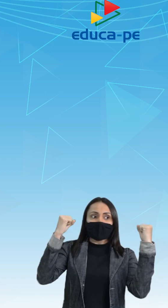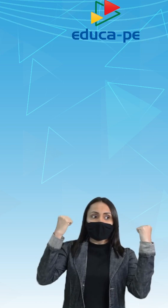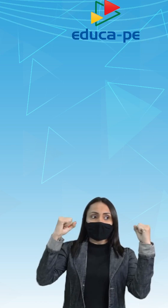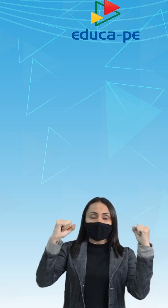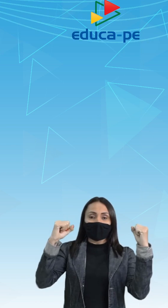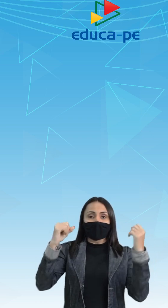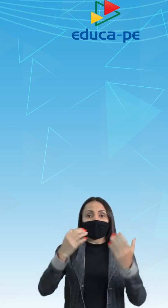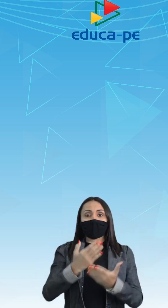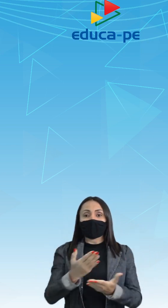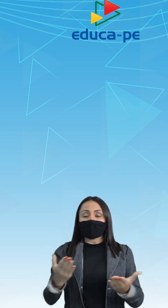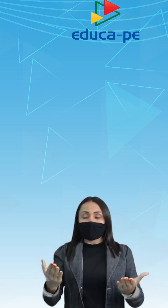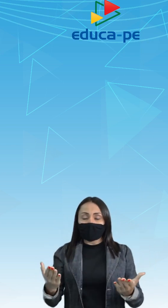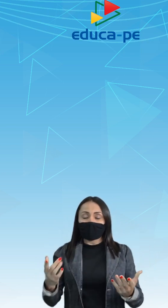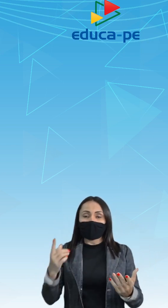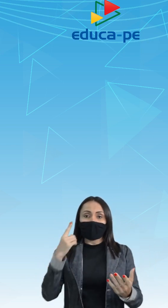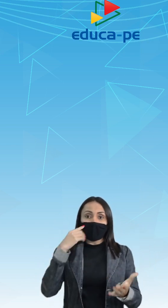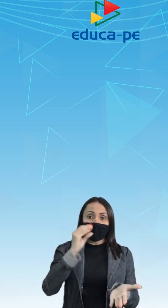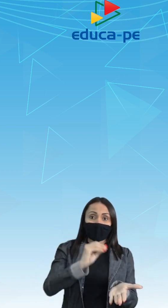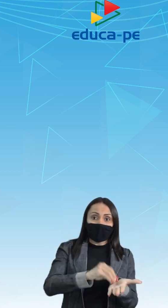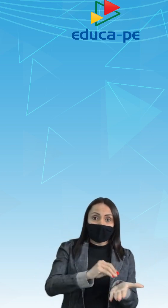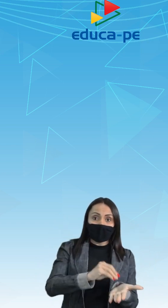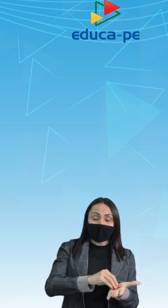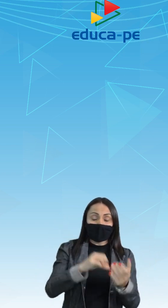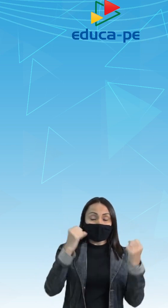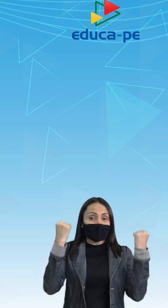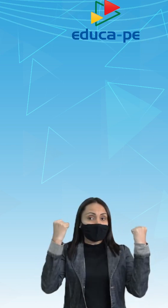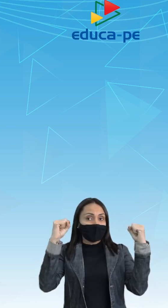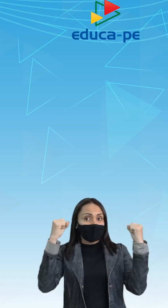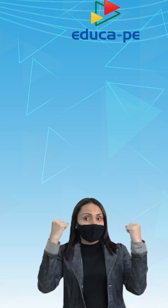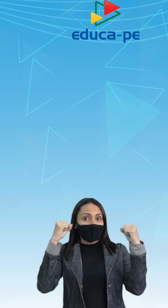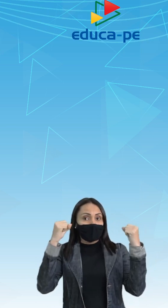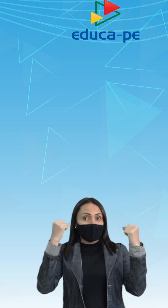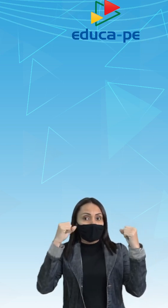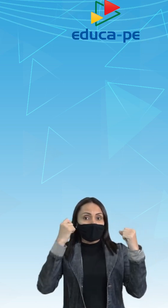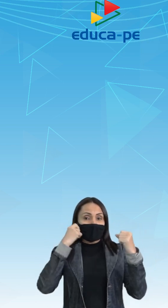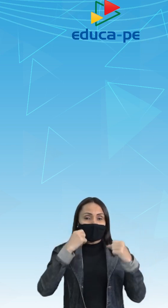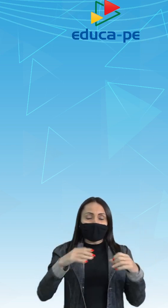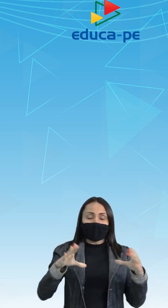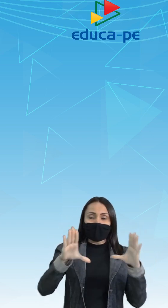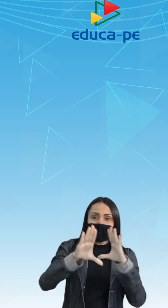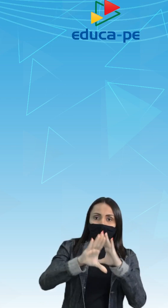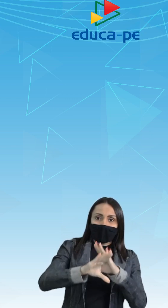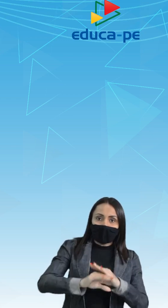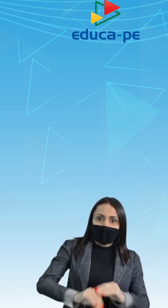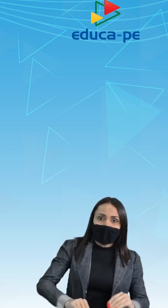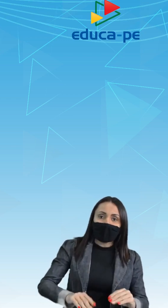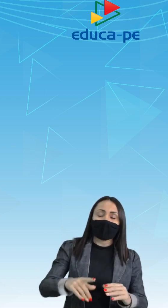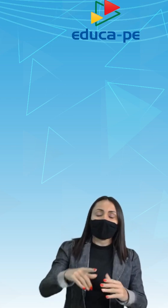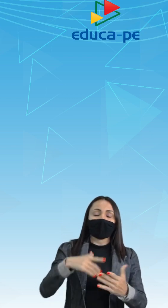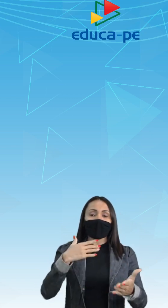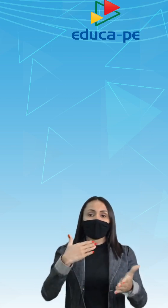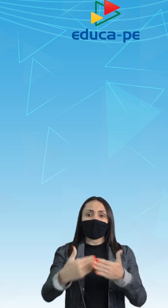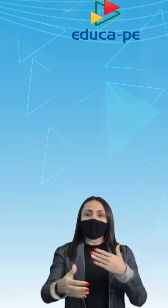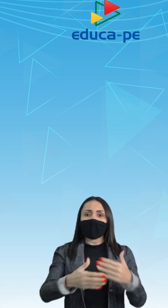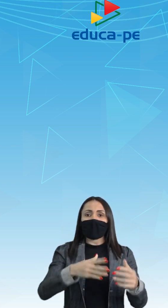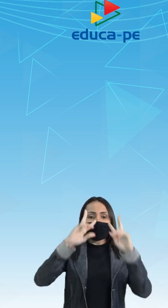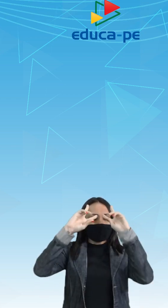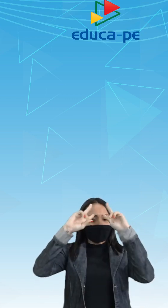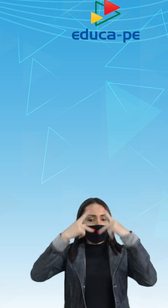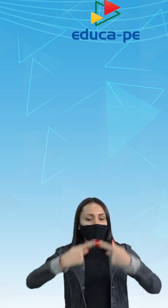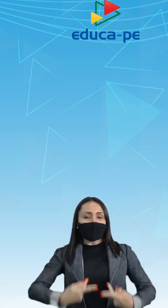Ou seja, a falta de atividade, ela destrói a boa condição de qualquer ser